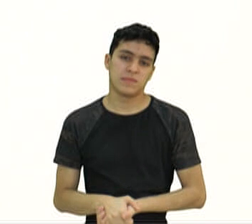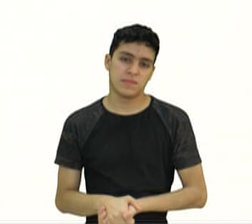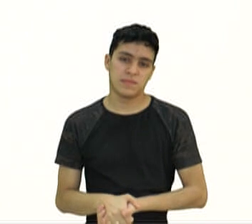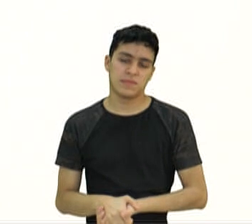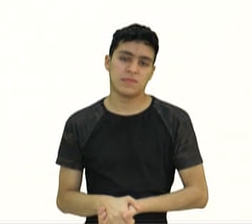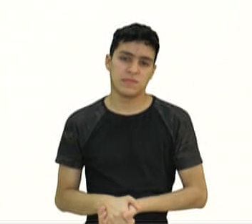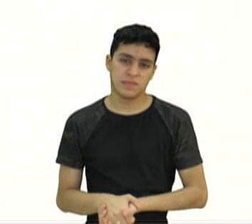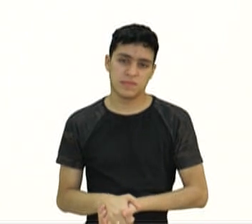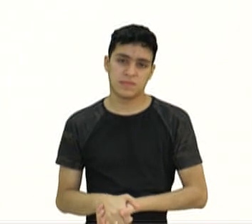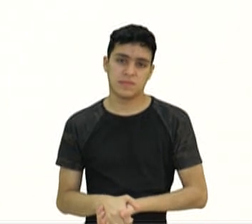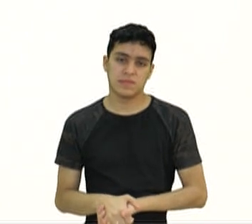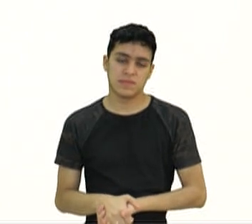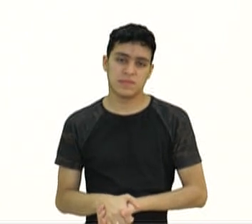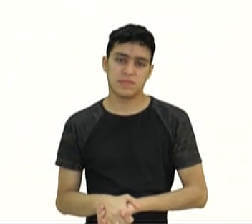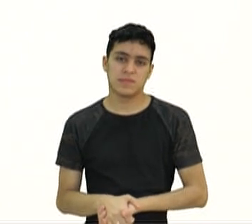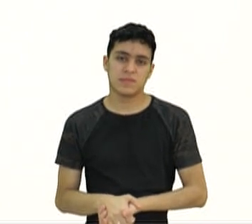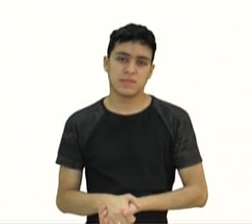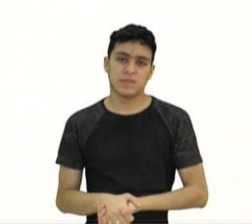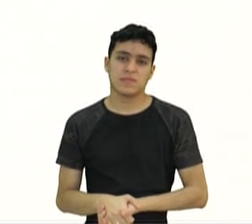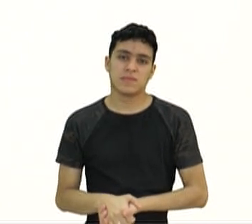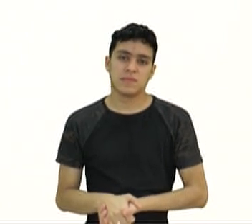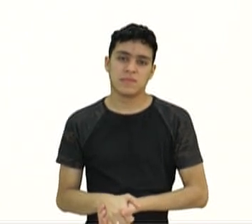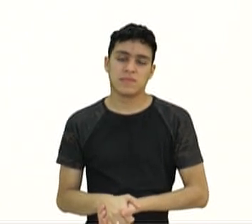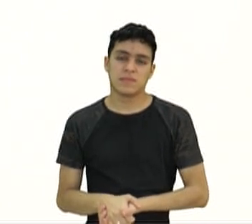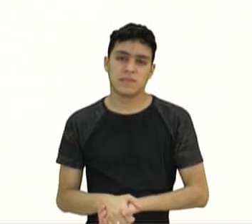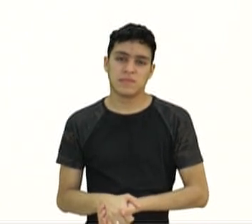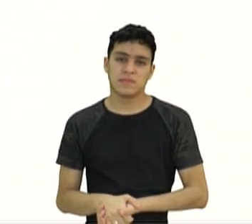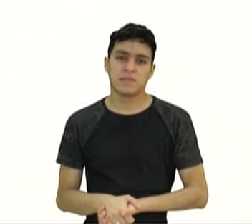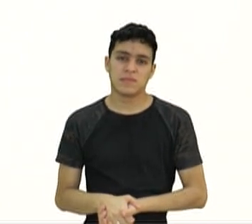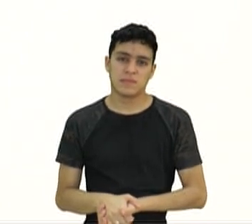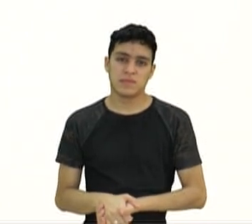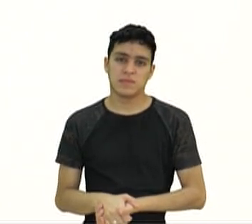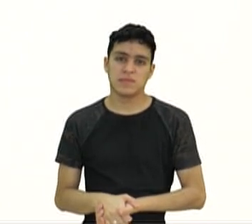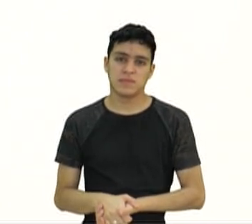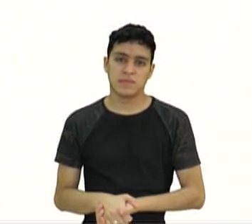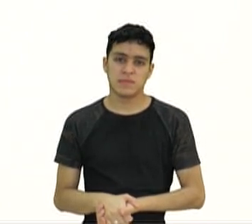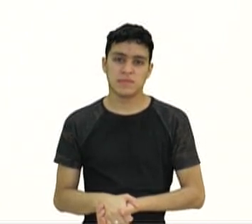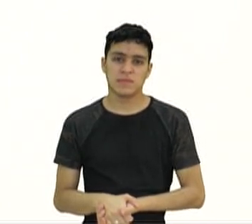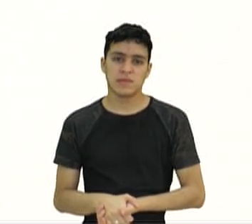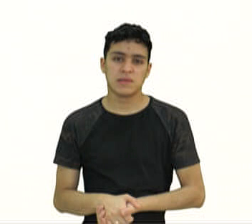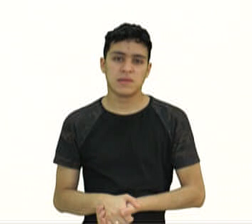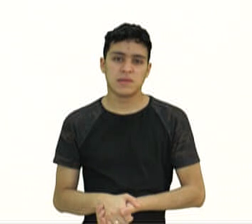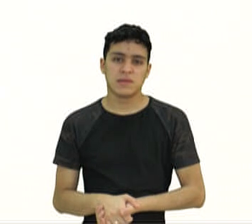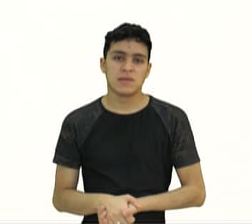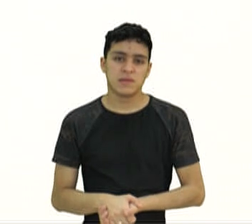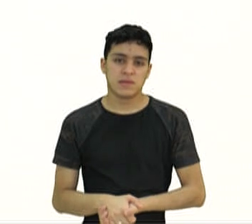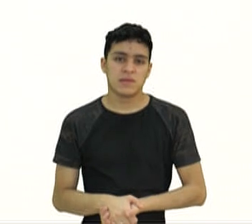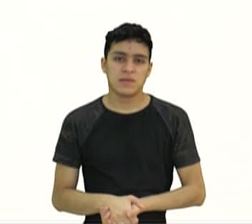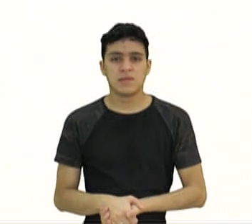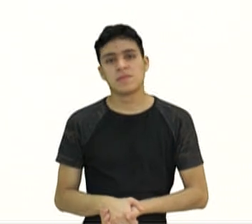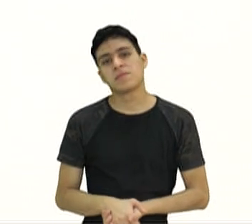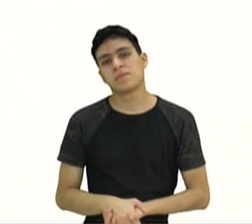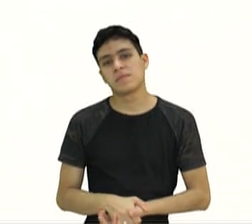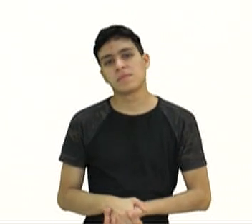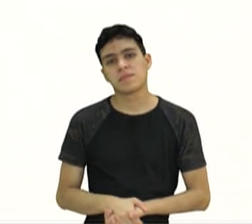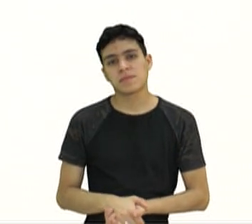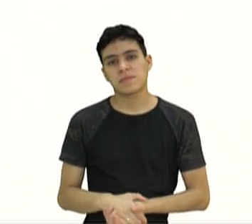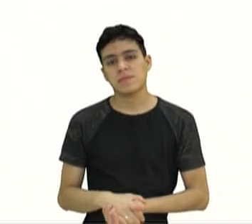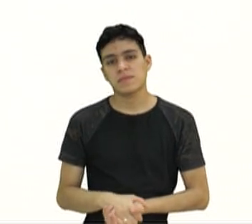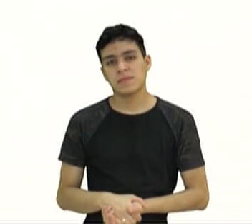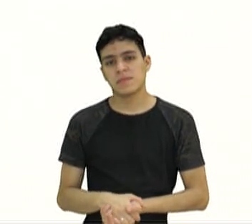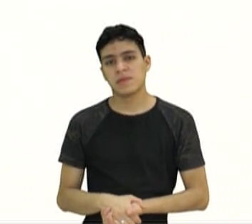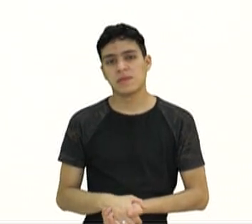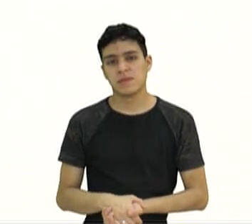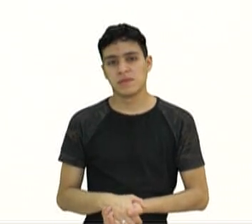that. Well, what do you think I should do with it? Is there any identification inside? No, that's the thing. I've looked